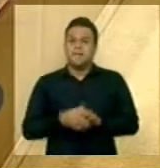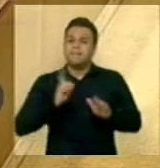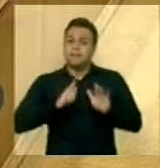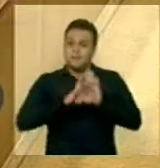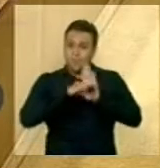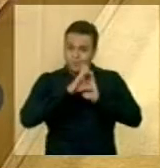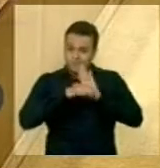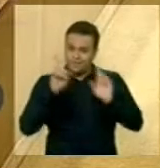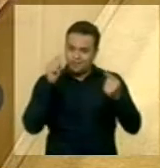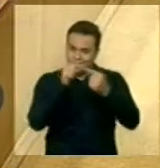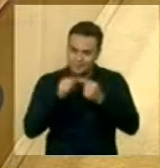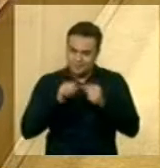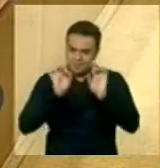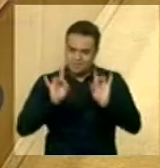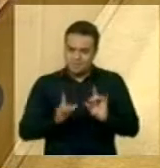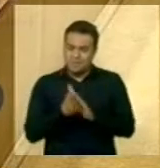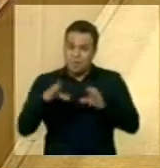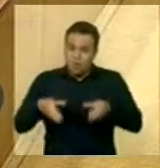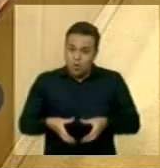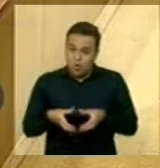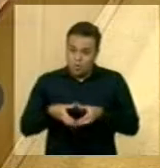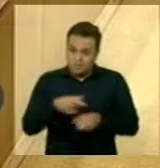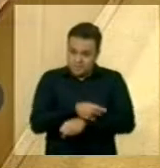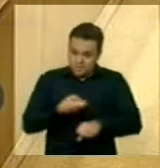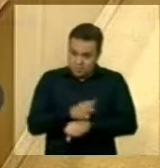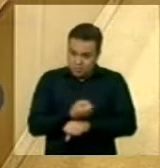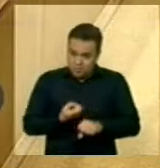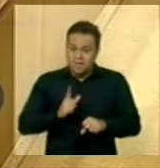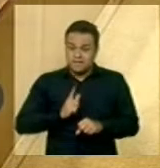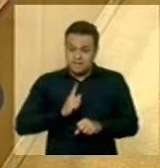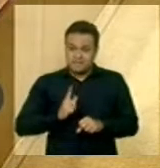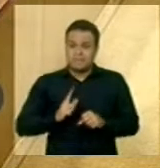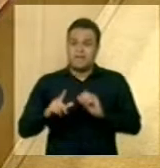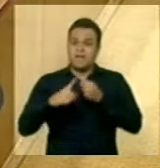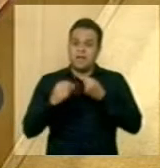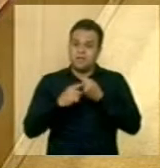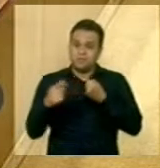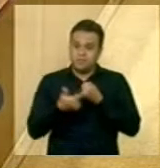de comunidade quilombola vem estampado no artigo 2º do Decreto